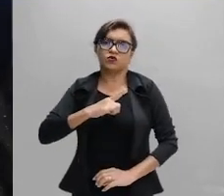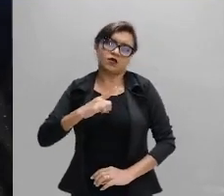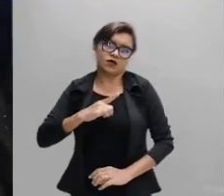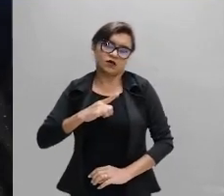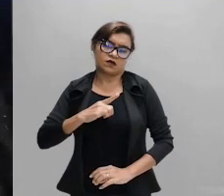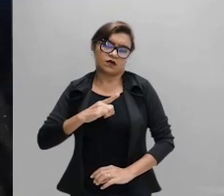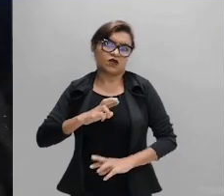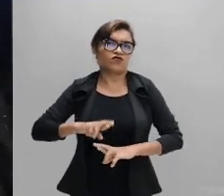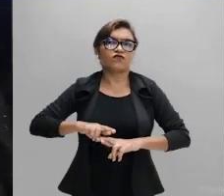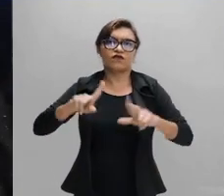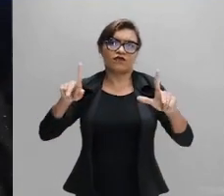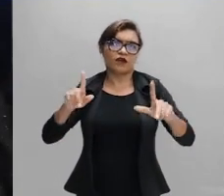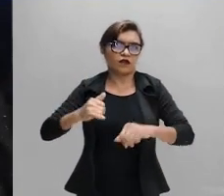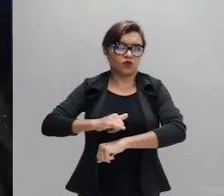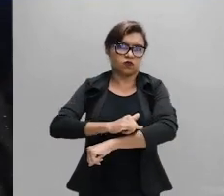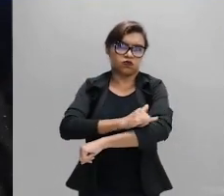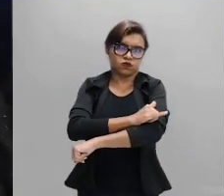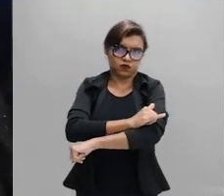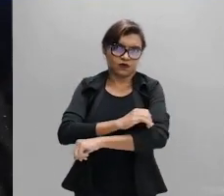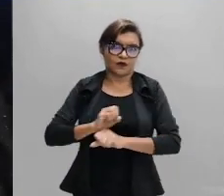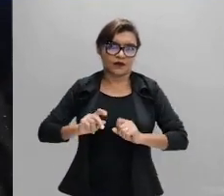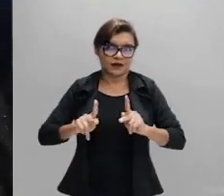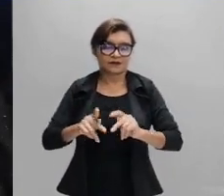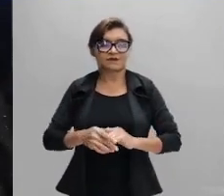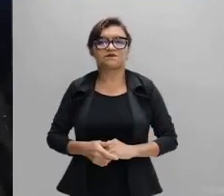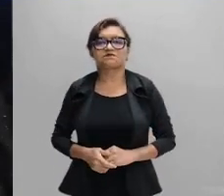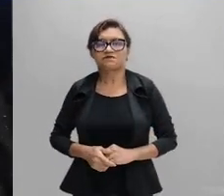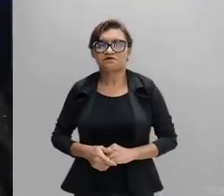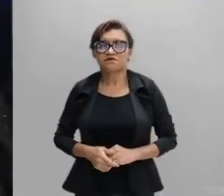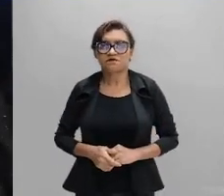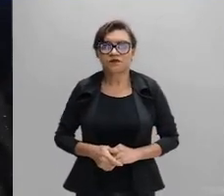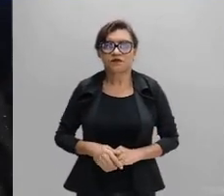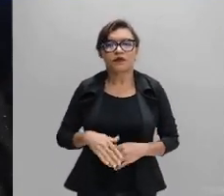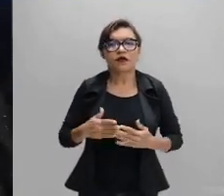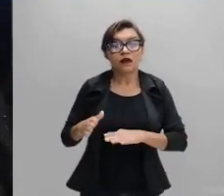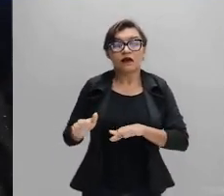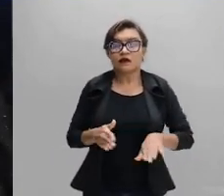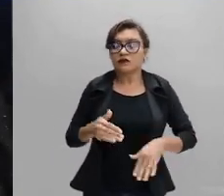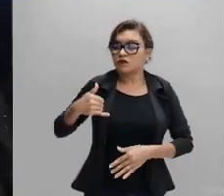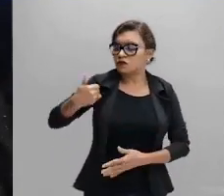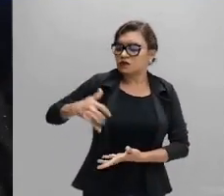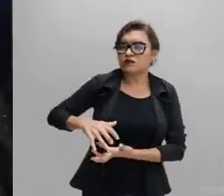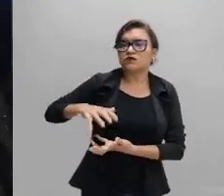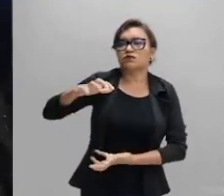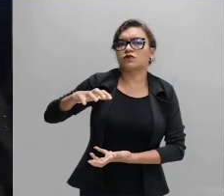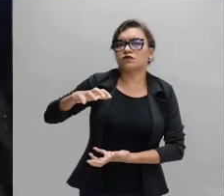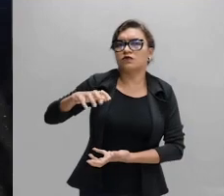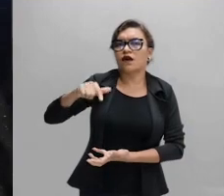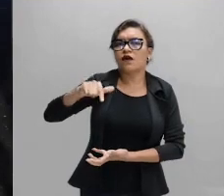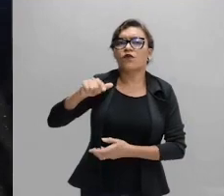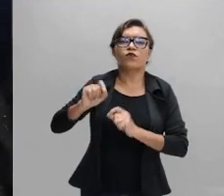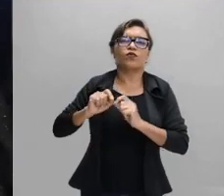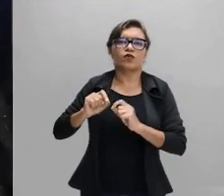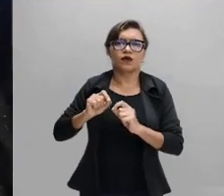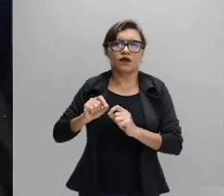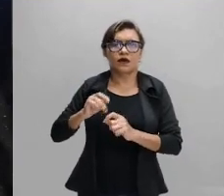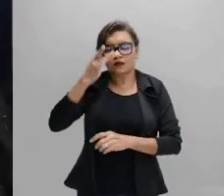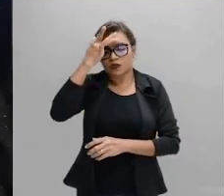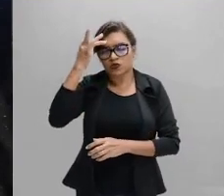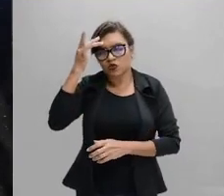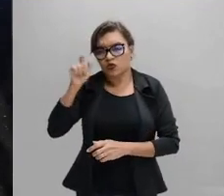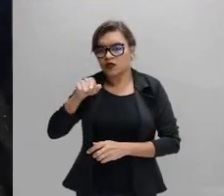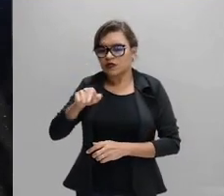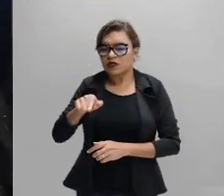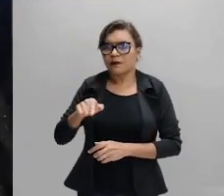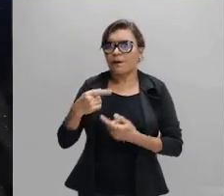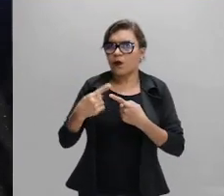não tem a ver com obesidade. Os idosos, já falei para vocês que os idosos é a questão de quê? Que eles